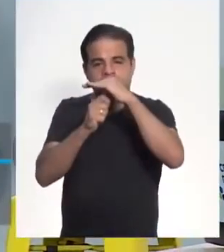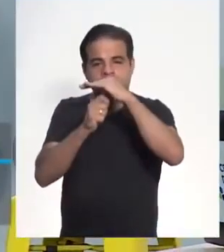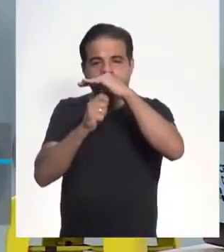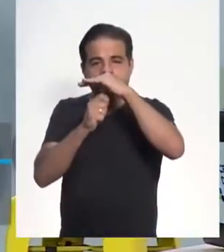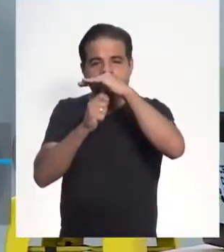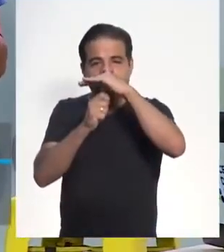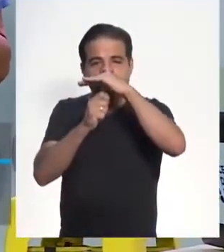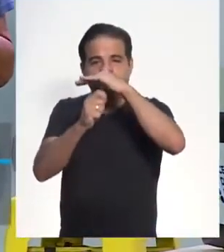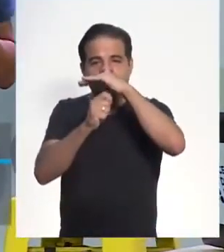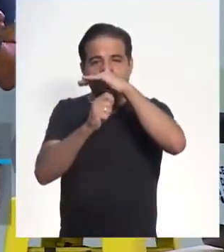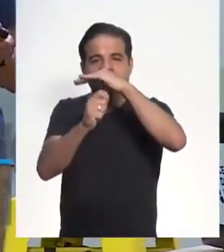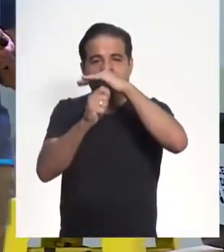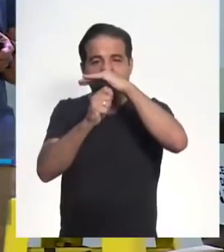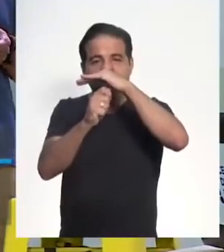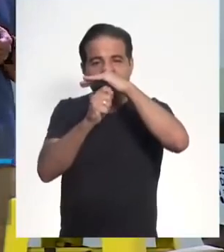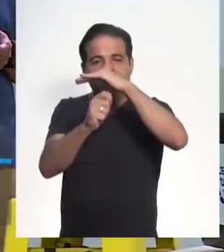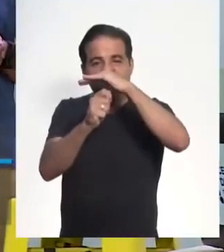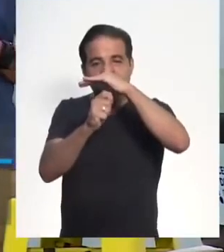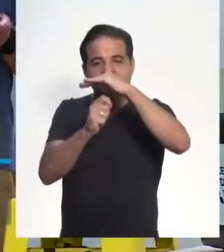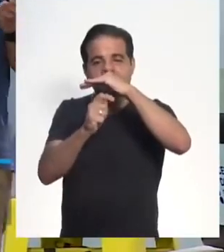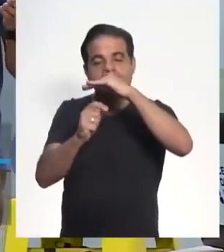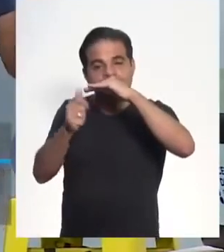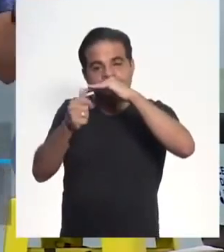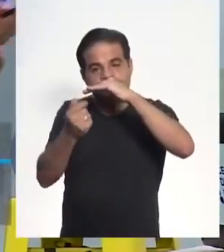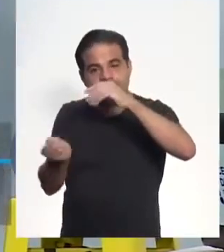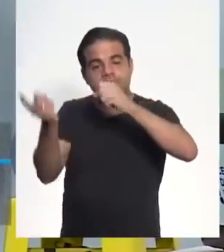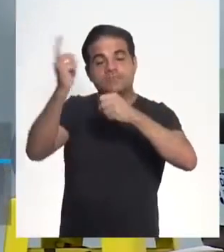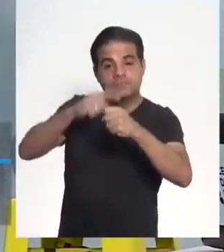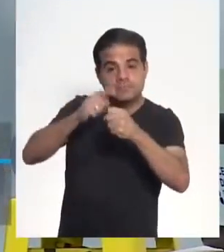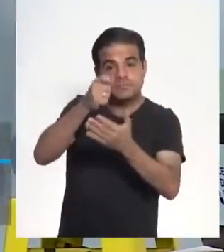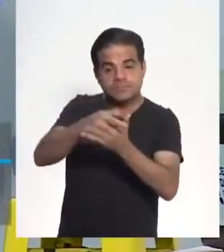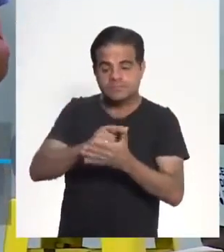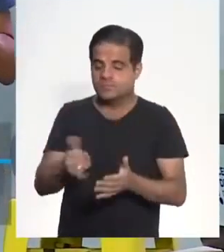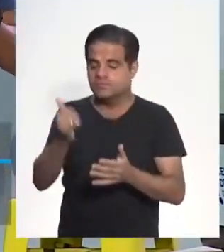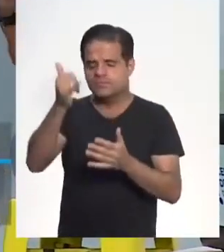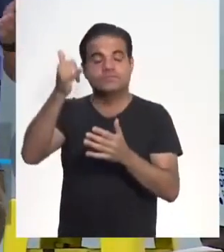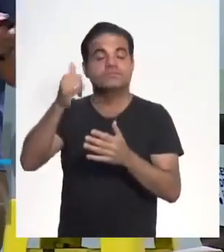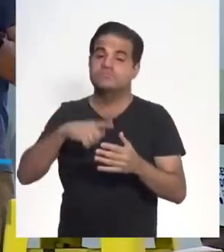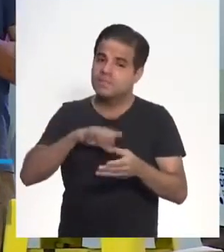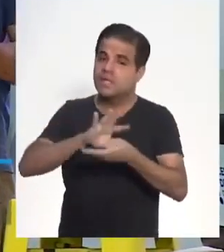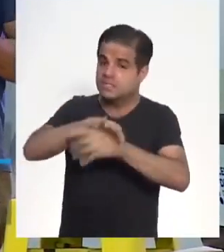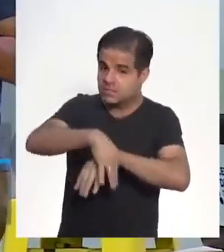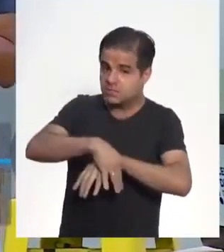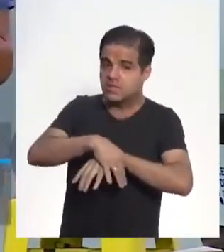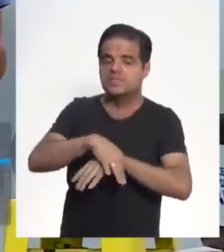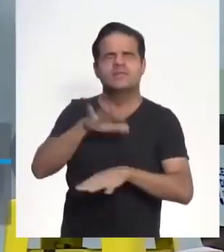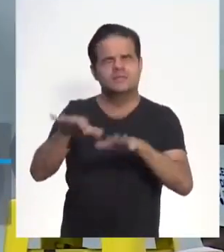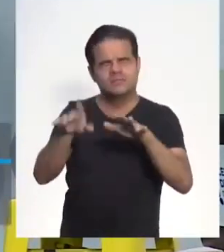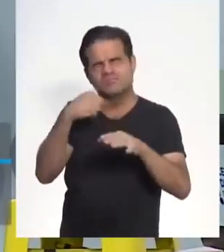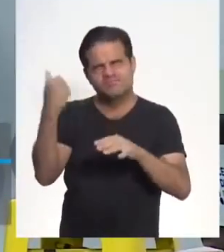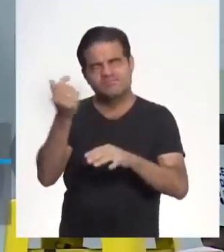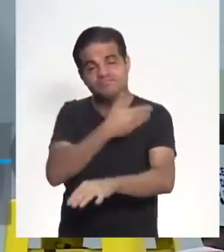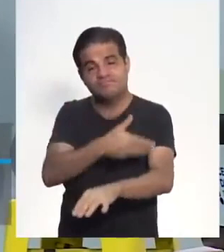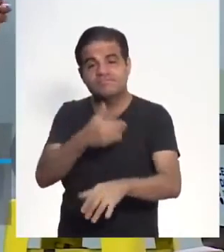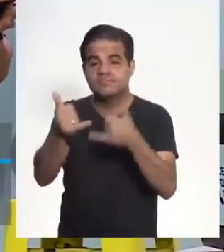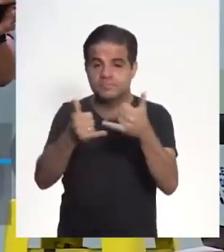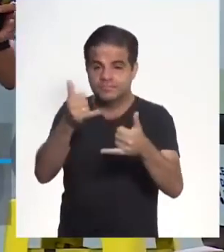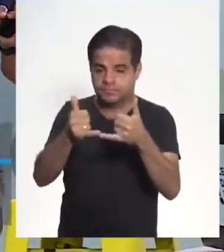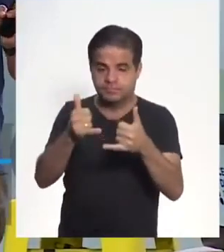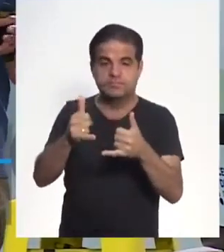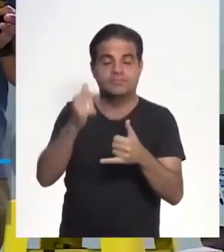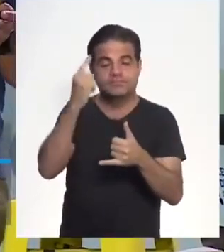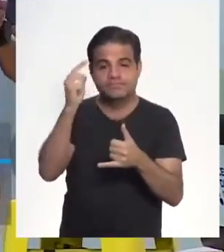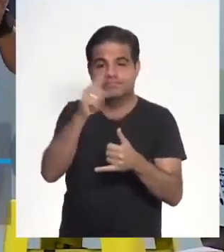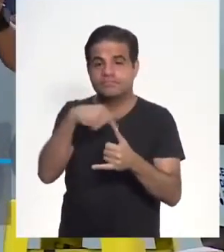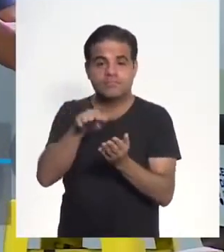tem pouca, né, que paga poucos juros, mas ele tem segurança, tá? Então, a gente brinca aí que normalmente é um investimento